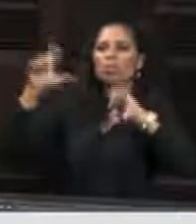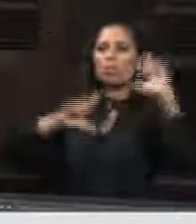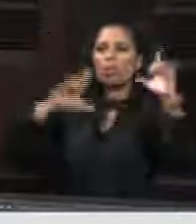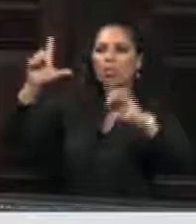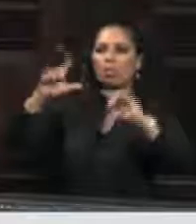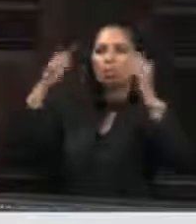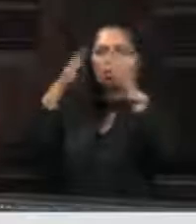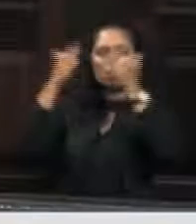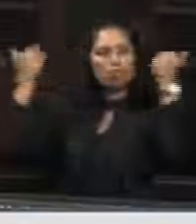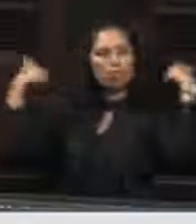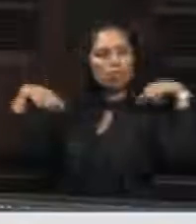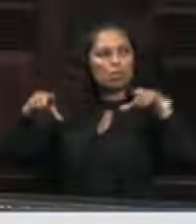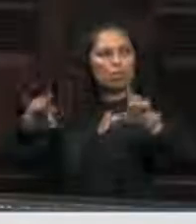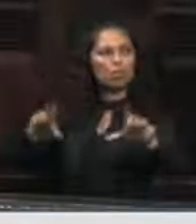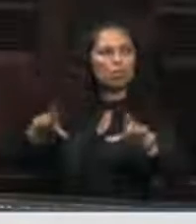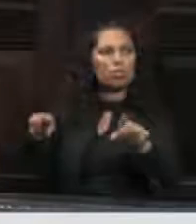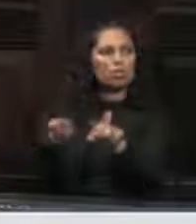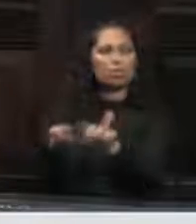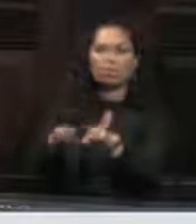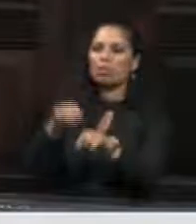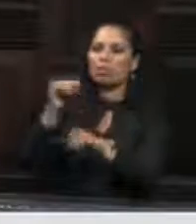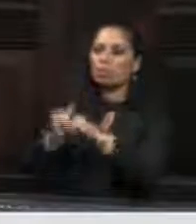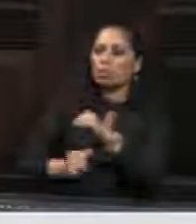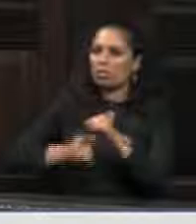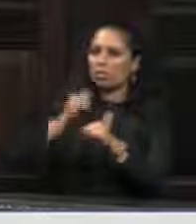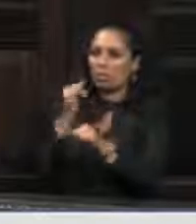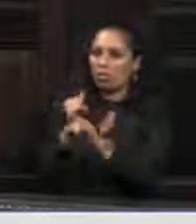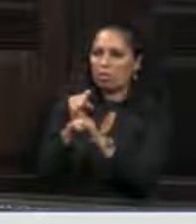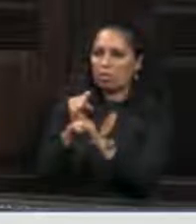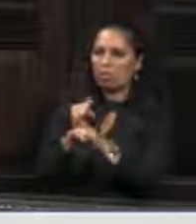aqueles que nos acompanham pelas redes sociais.